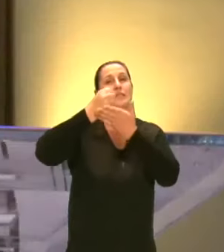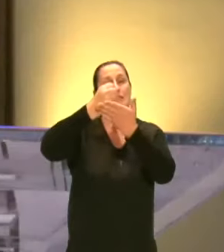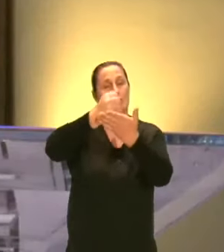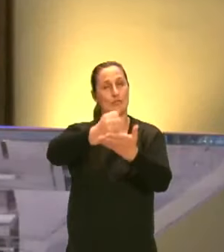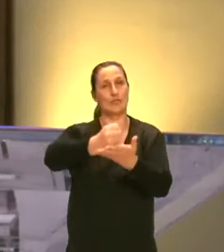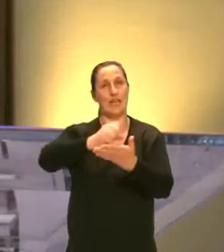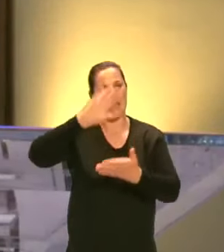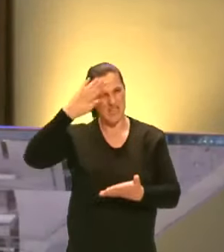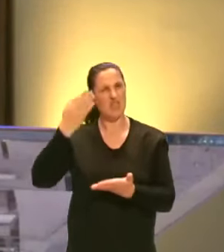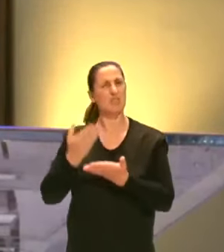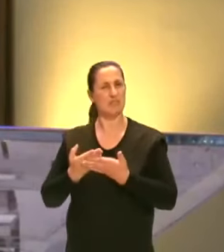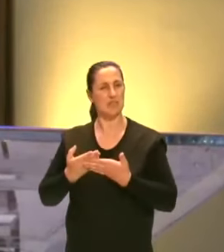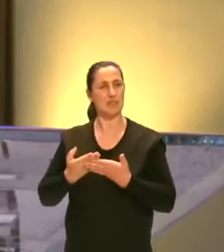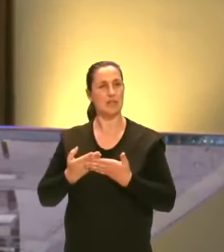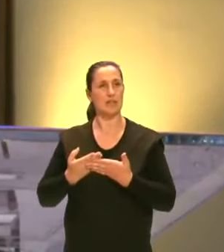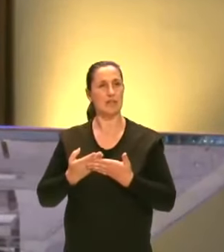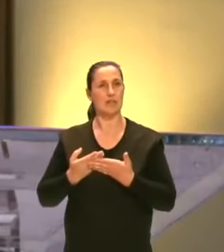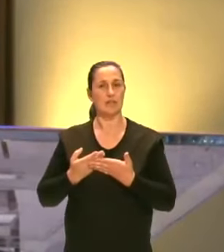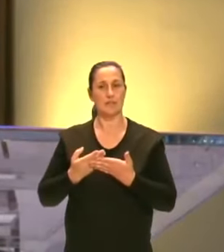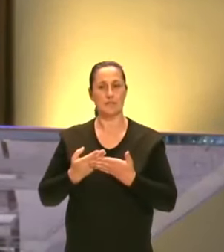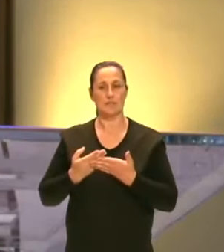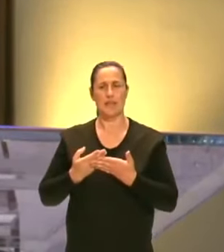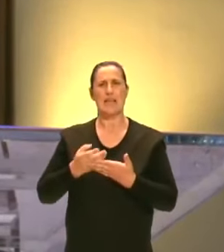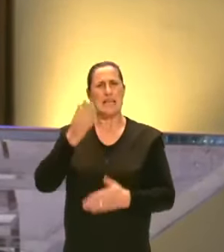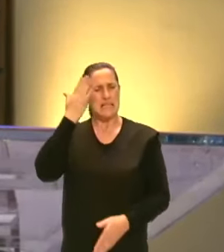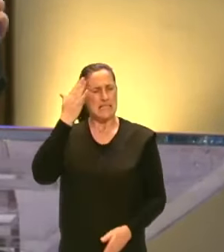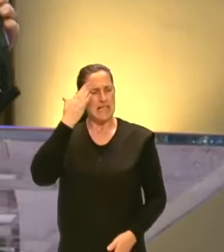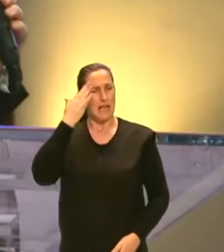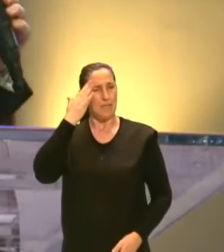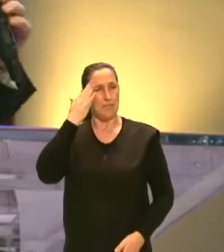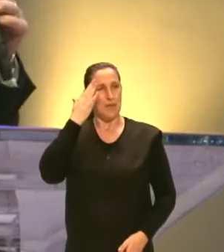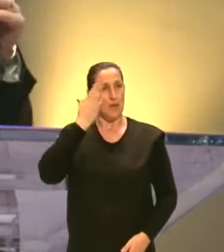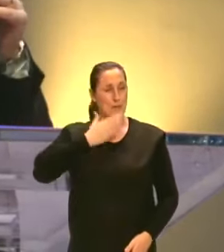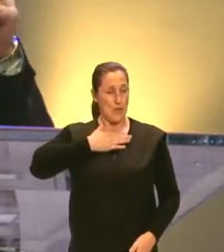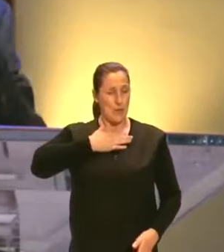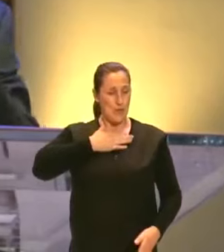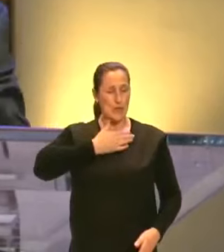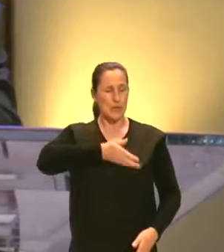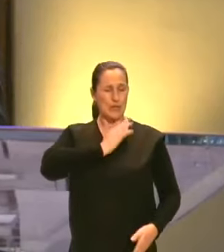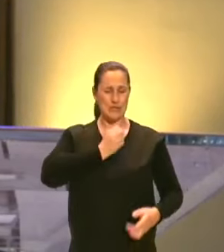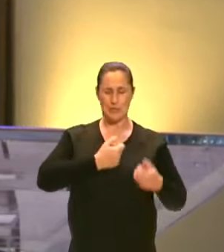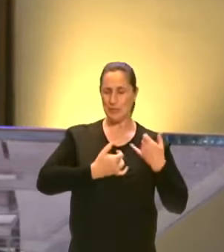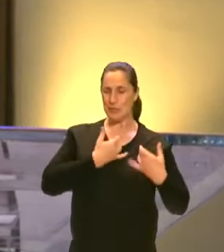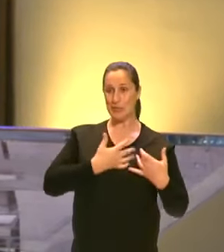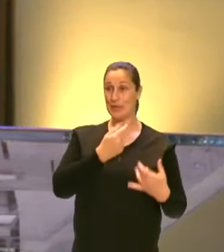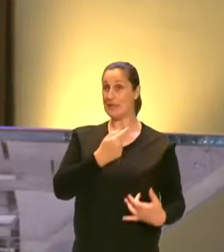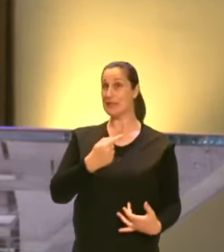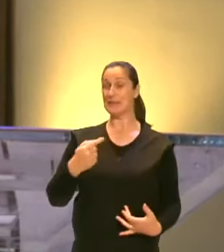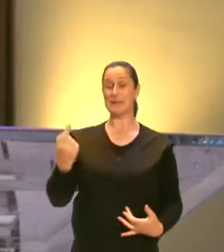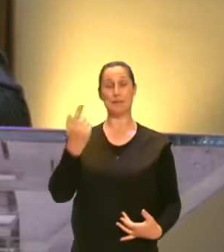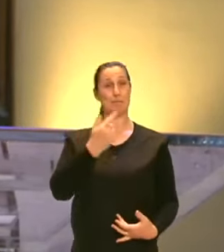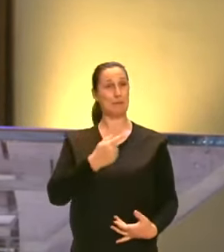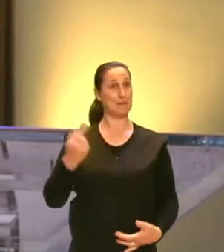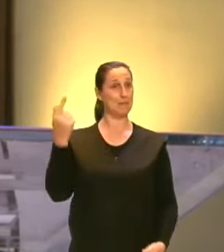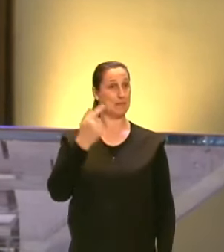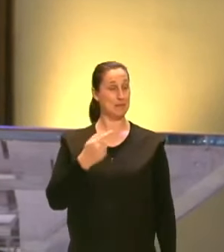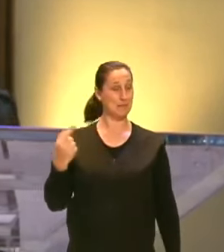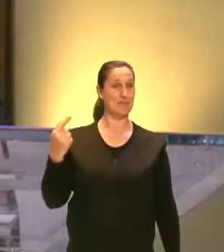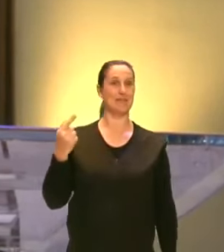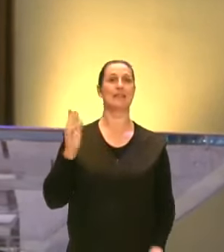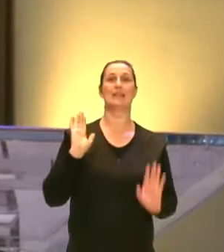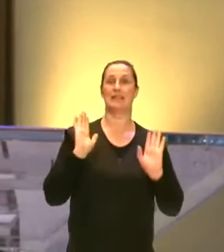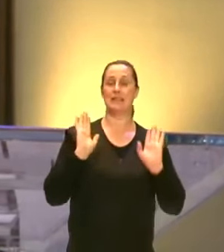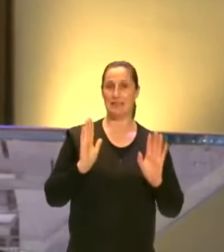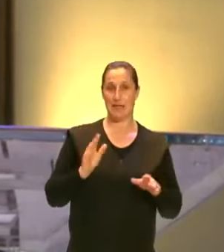creio. Essa mensagem tem queimado no meu coração a semana toda. Eu tenho recitado todos os dias esse primeiro